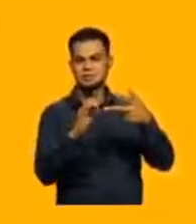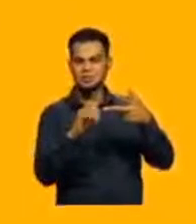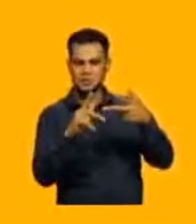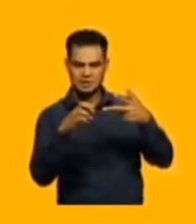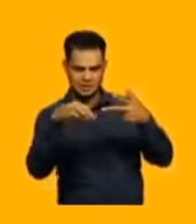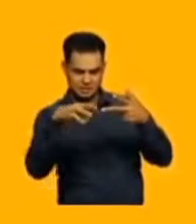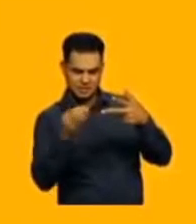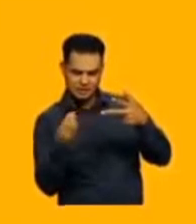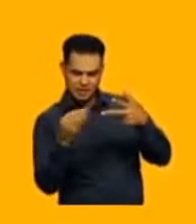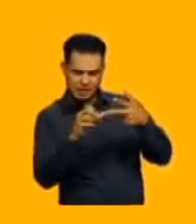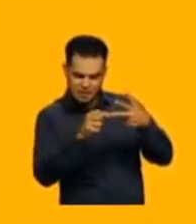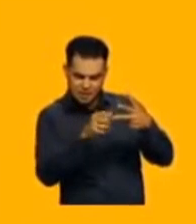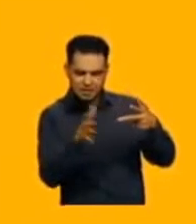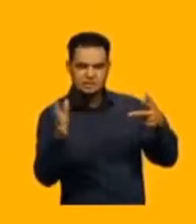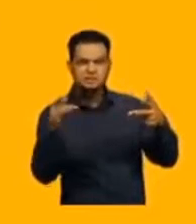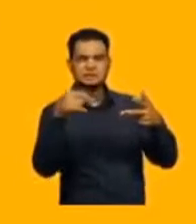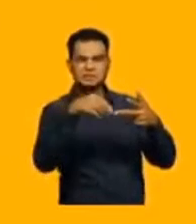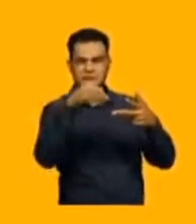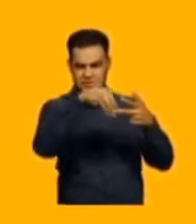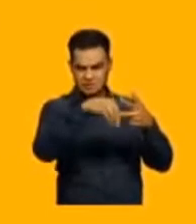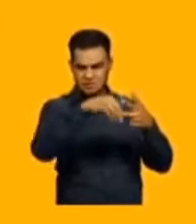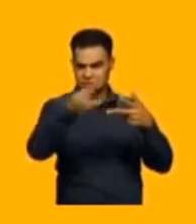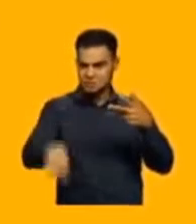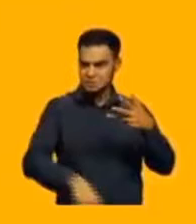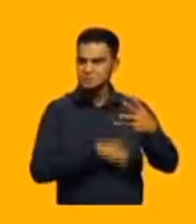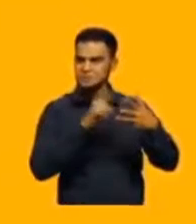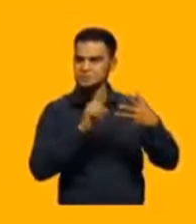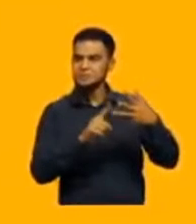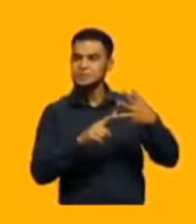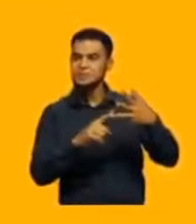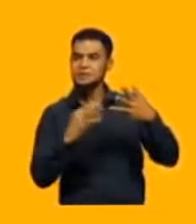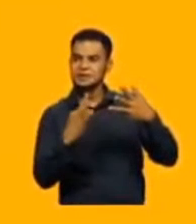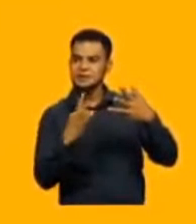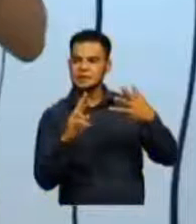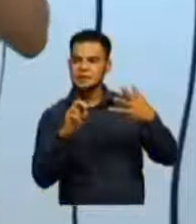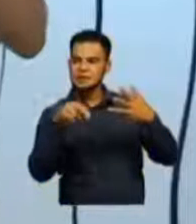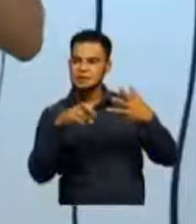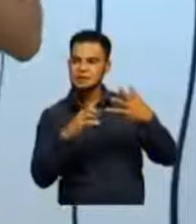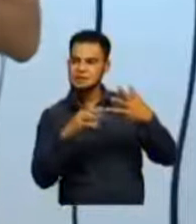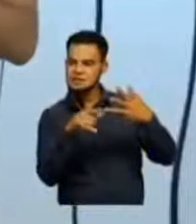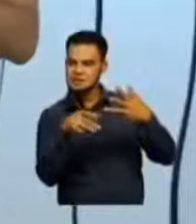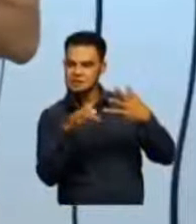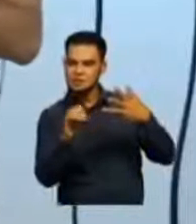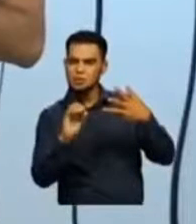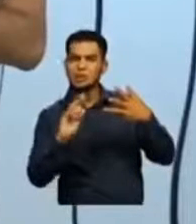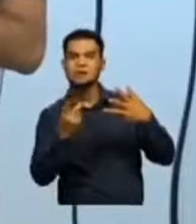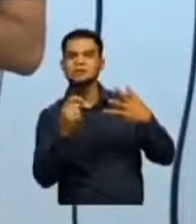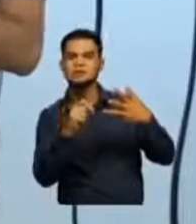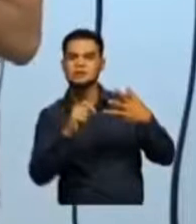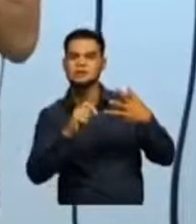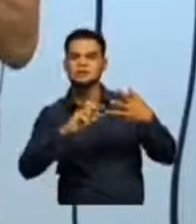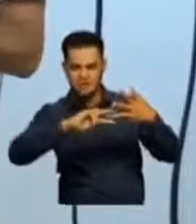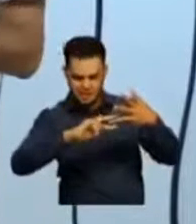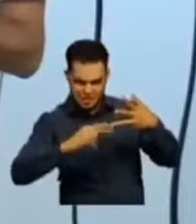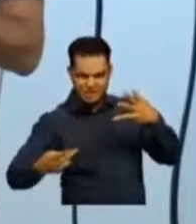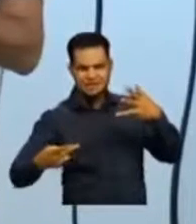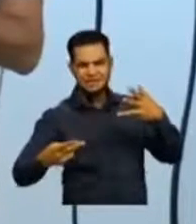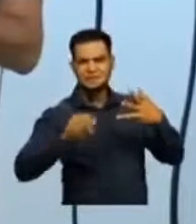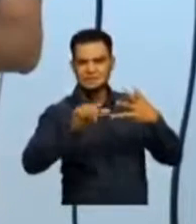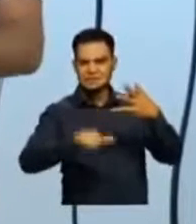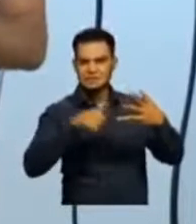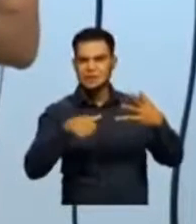descapsidação. A transcrição ocorre, então, o DNA, ele é transcrito em